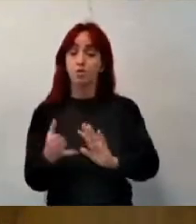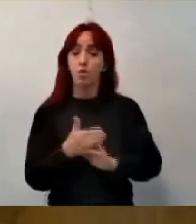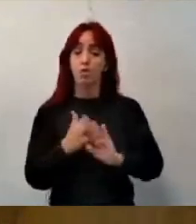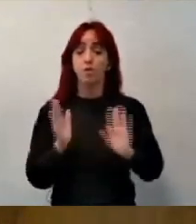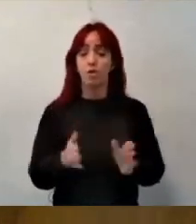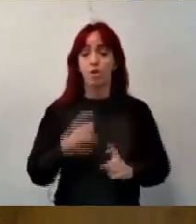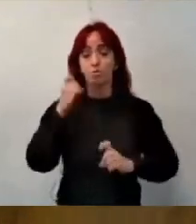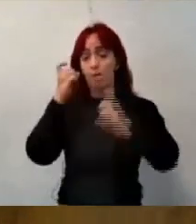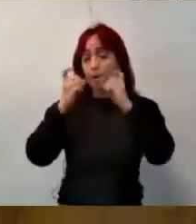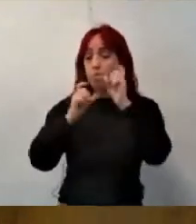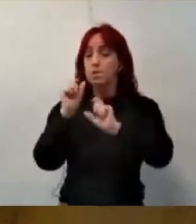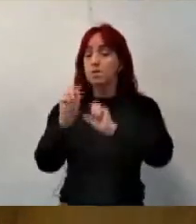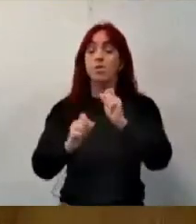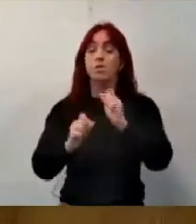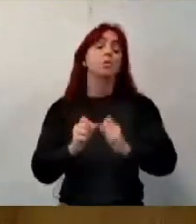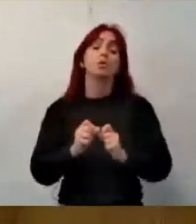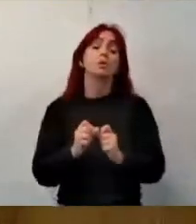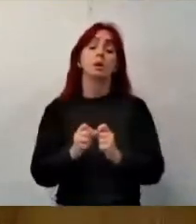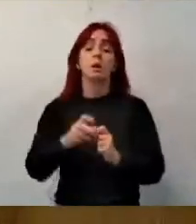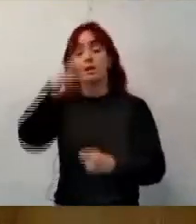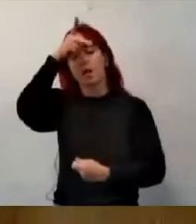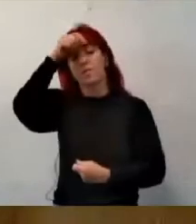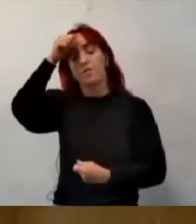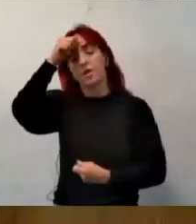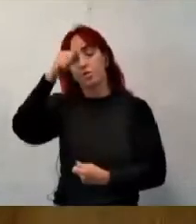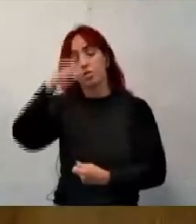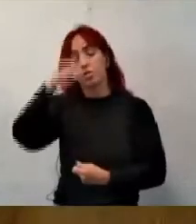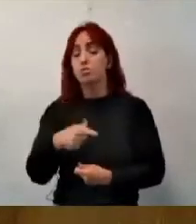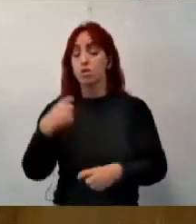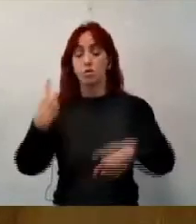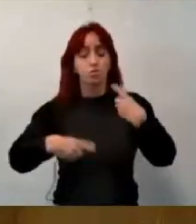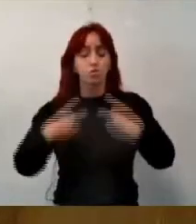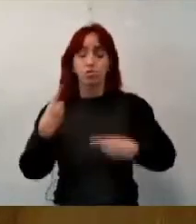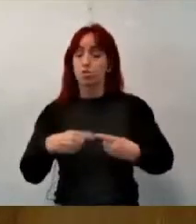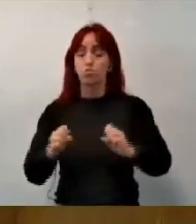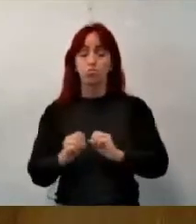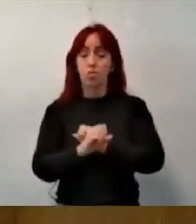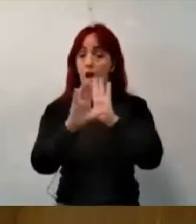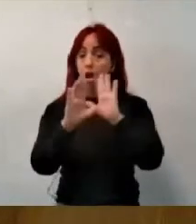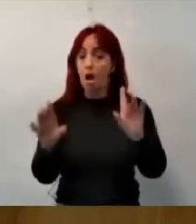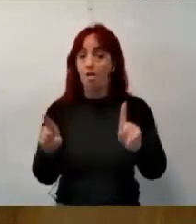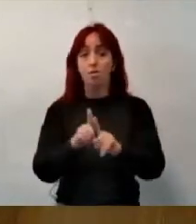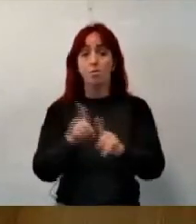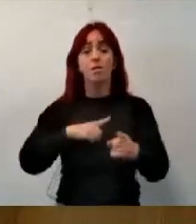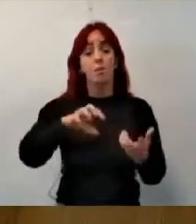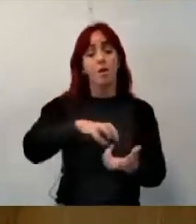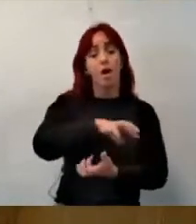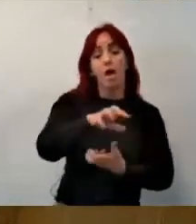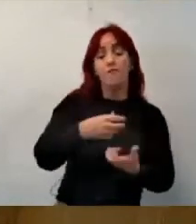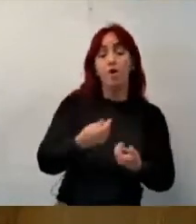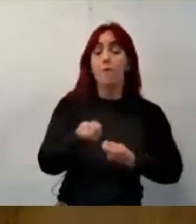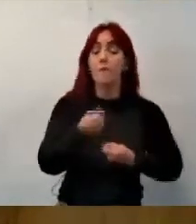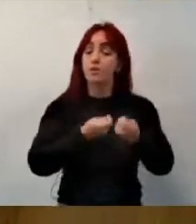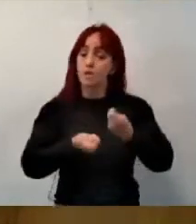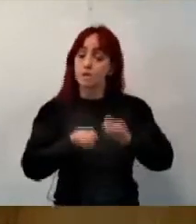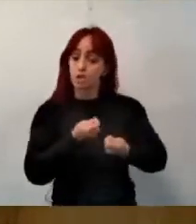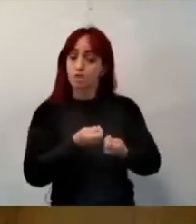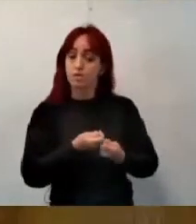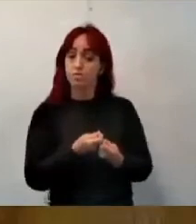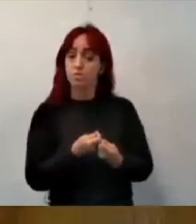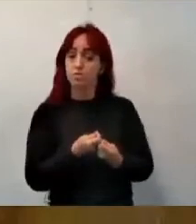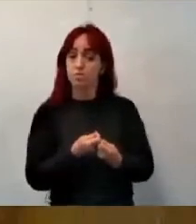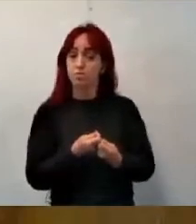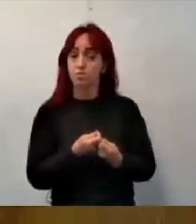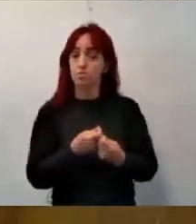Óbvio discutir uma reforma administrativa isso não é brincadeira não por que agora então tem que tratorar